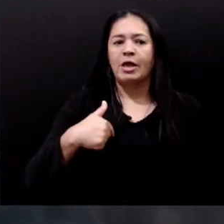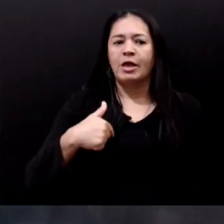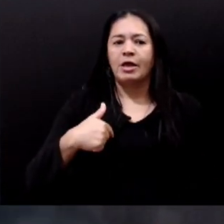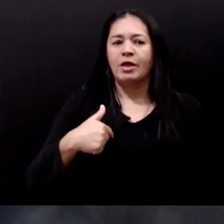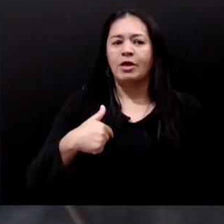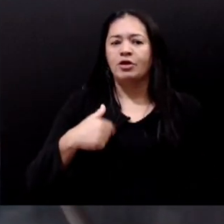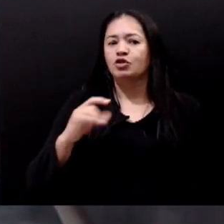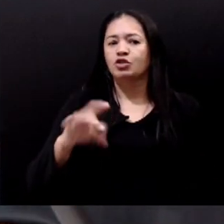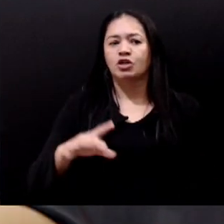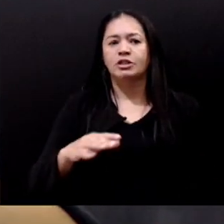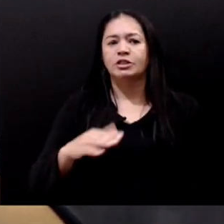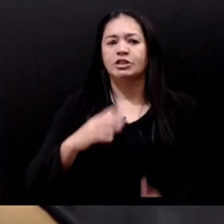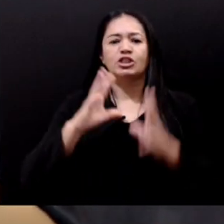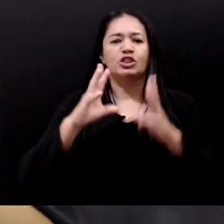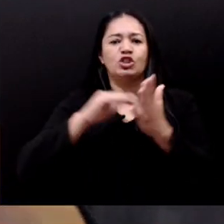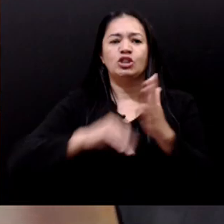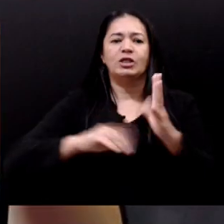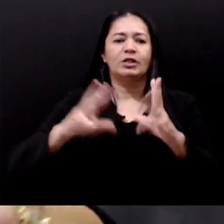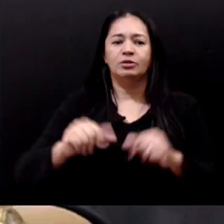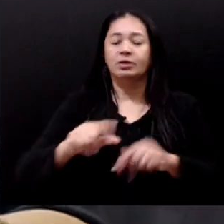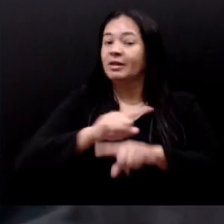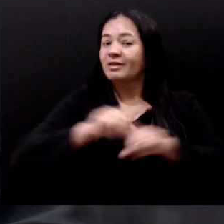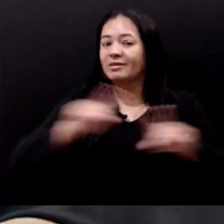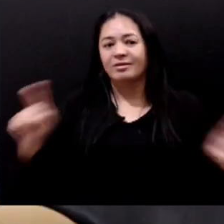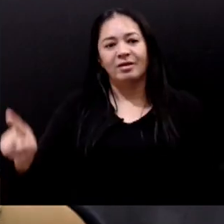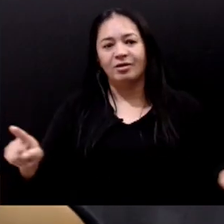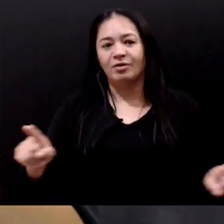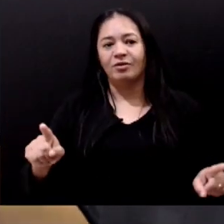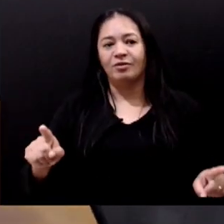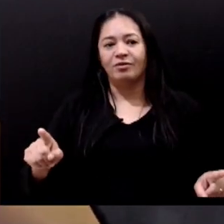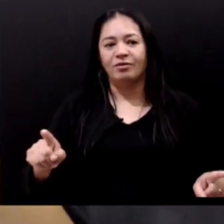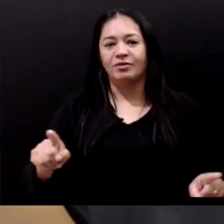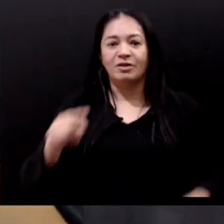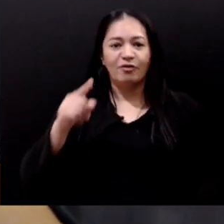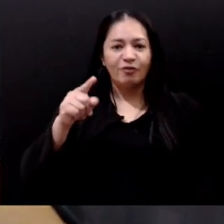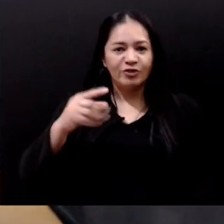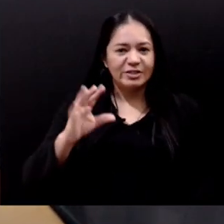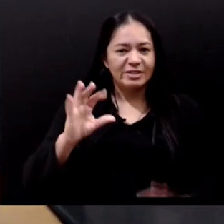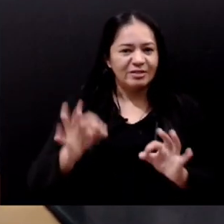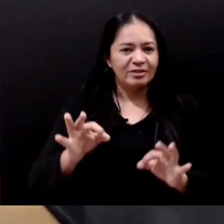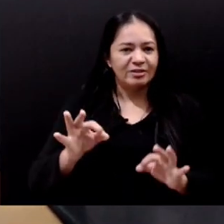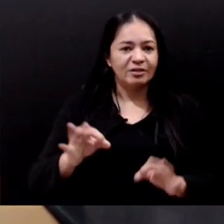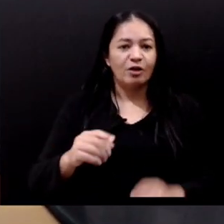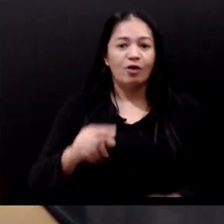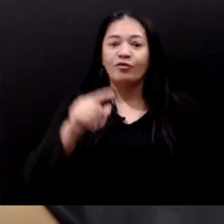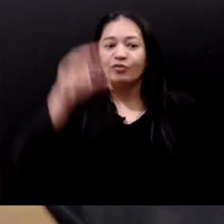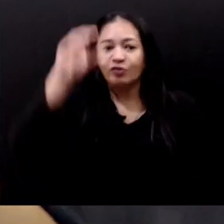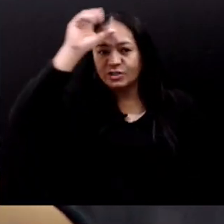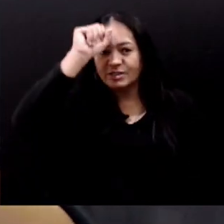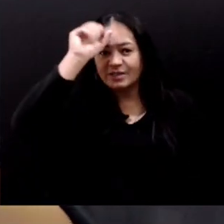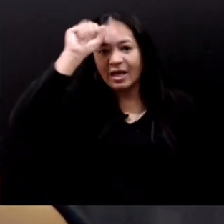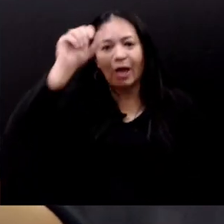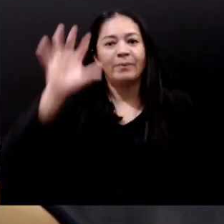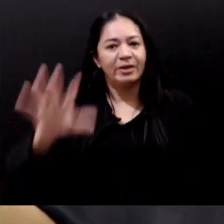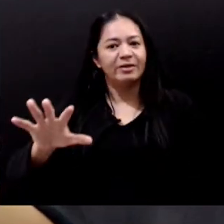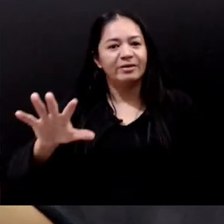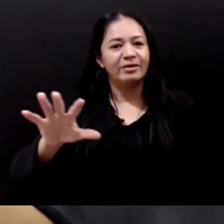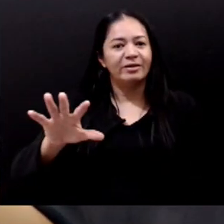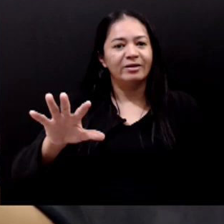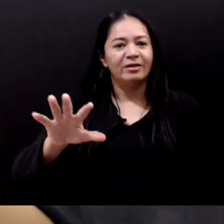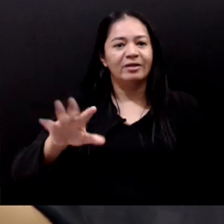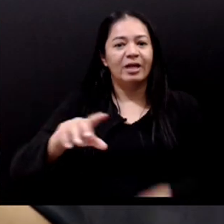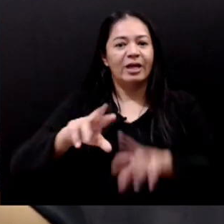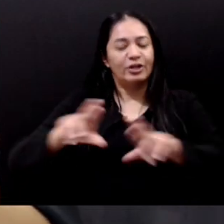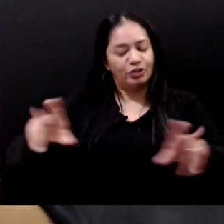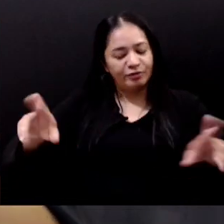tudo. Não, meu amor, você não funciona só se for cortando tudo. Você aprendeu que você só funciona assim. É a questão das crenças. A Sim. gente vai ter que quebrar